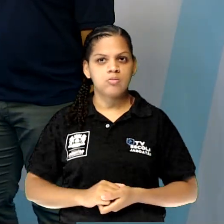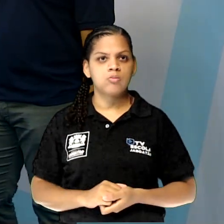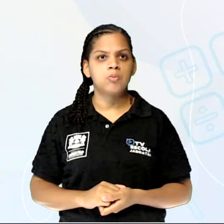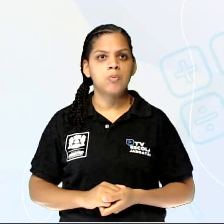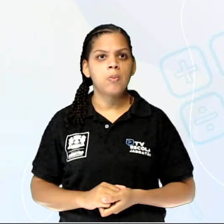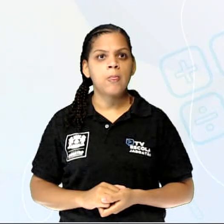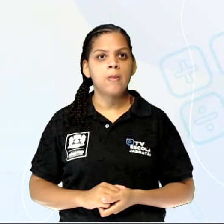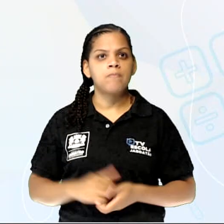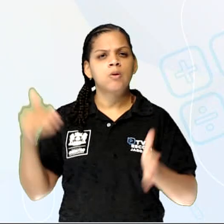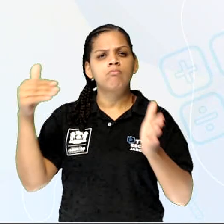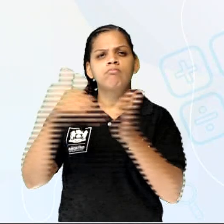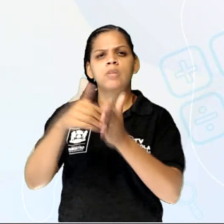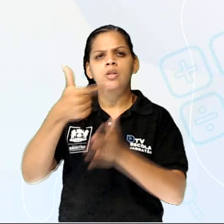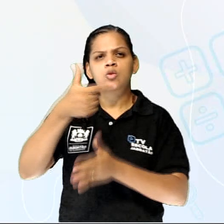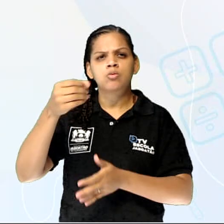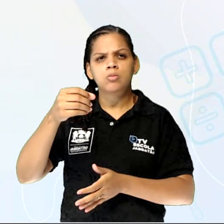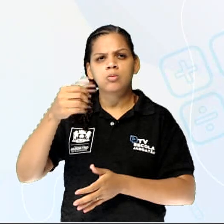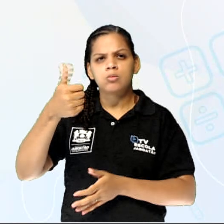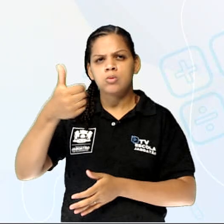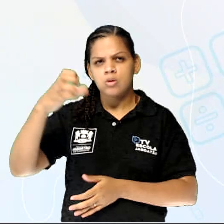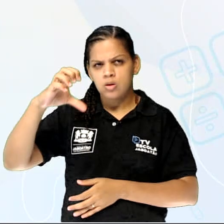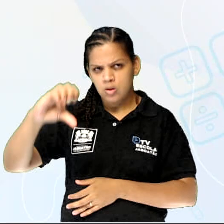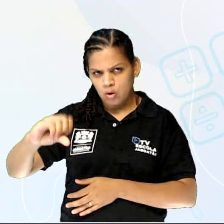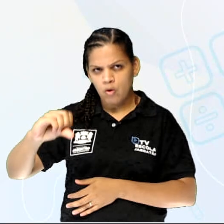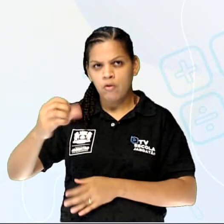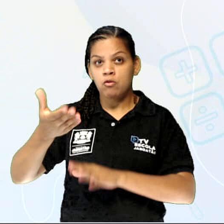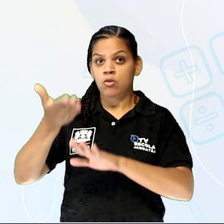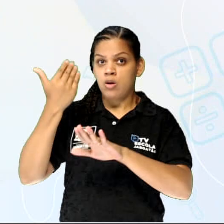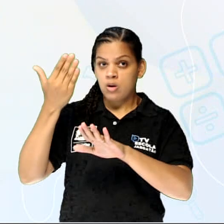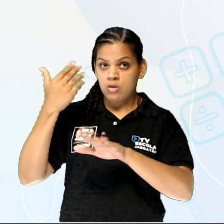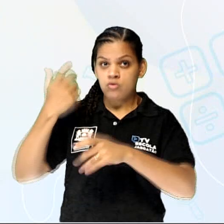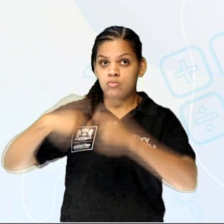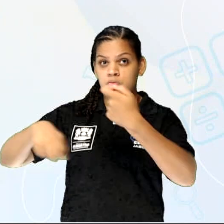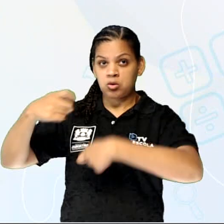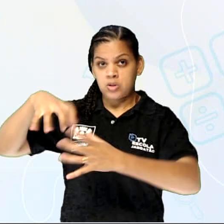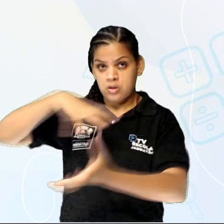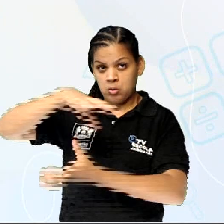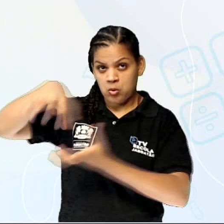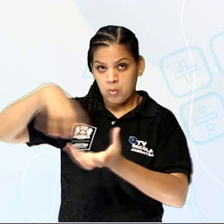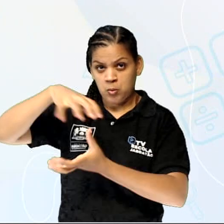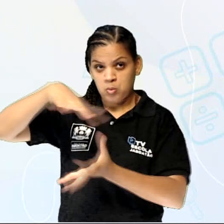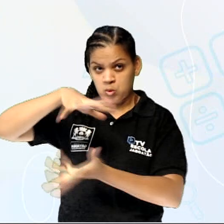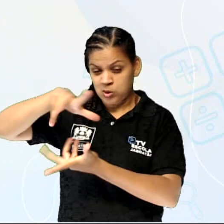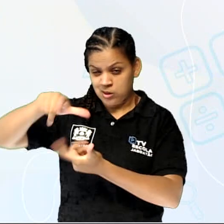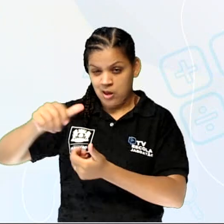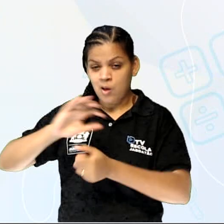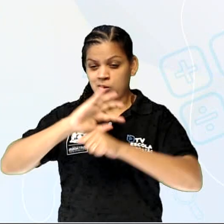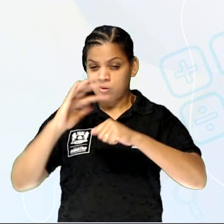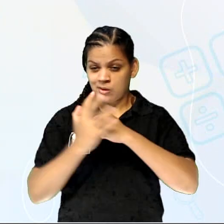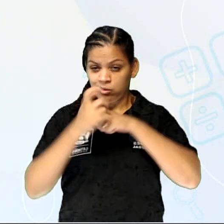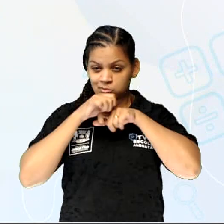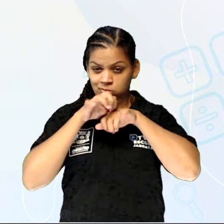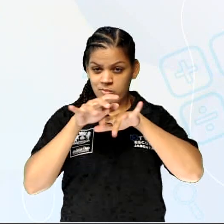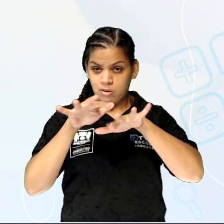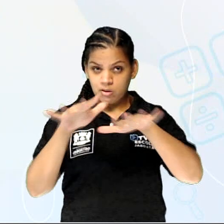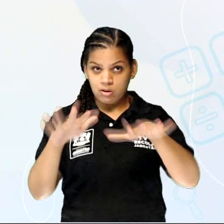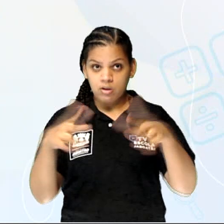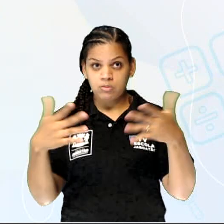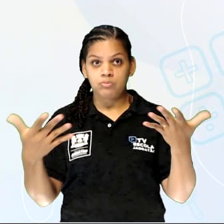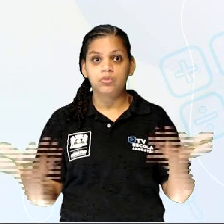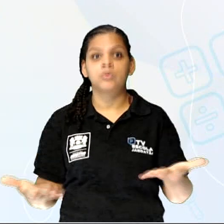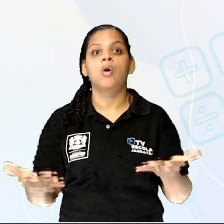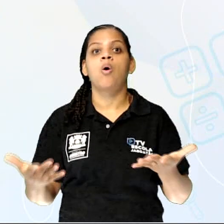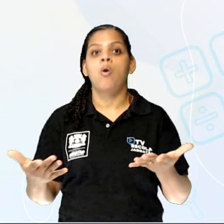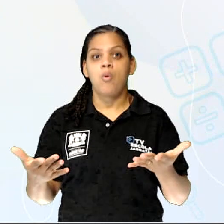Até 2019, antes da grande crise econômica mundial gerada pela pandemia de Covid-19, o cenário para o